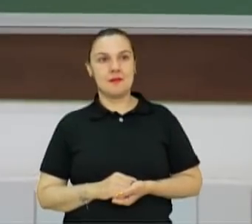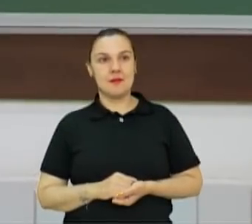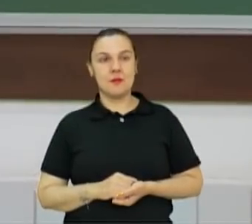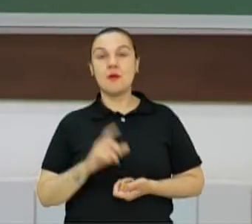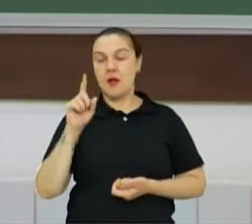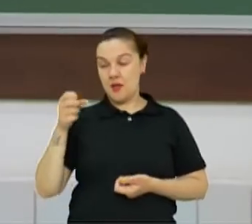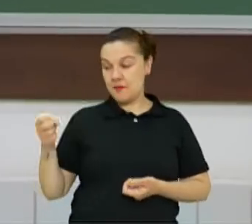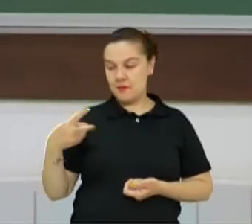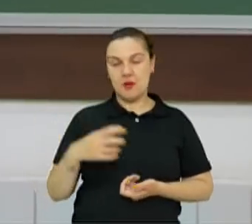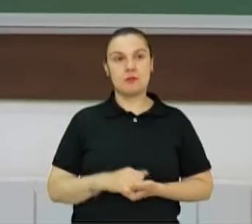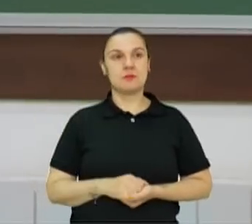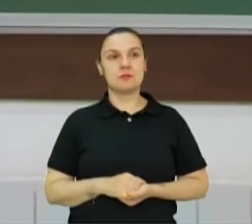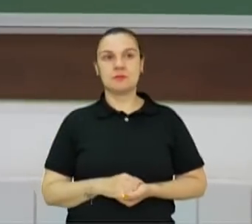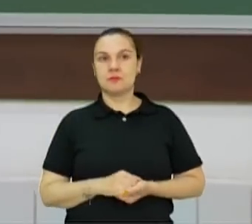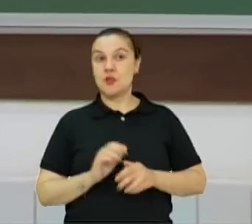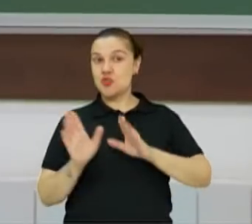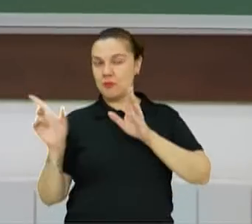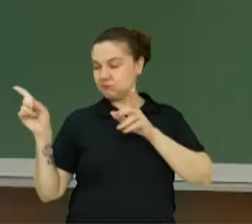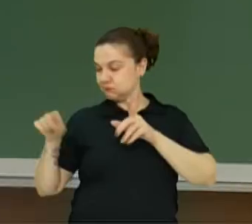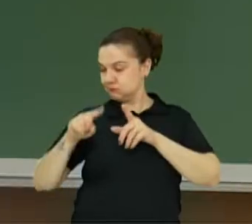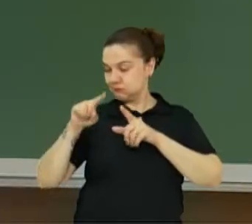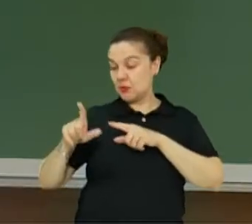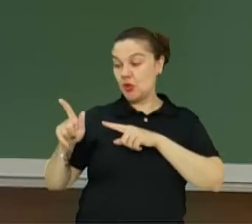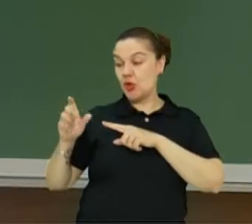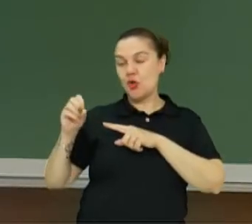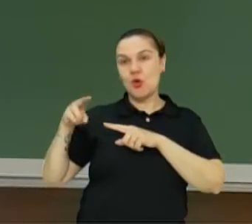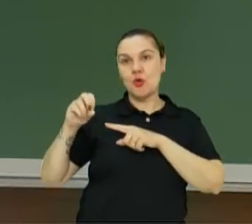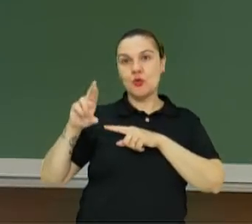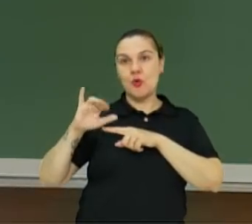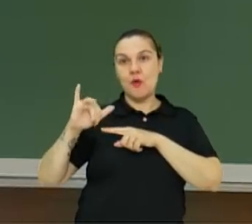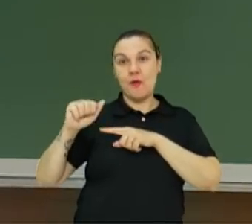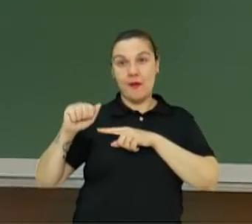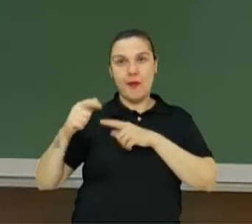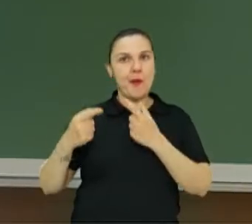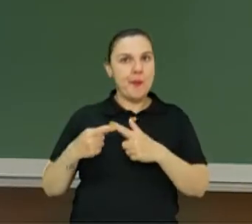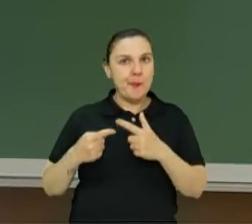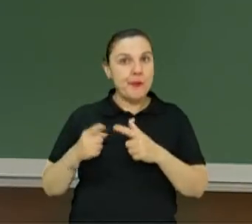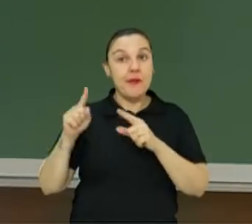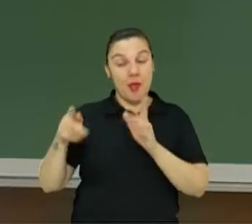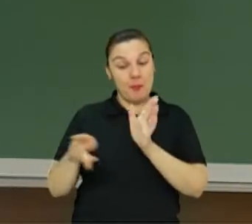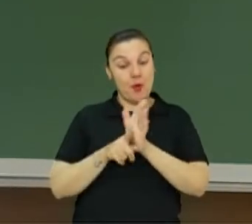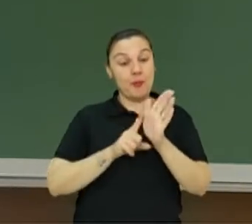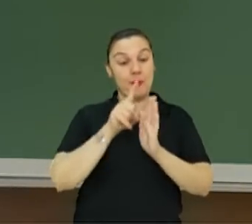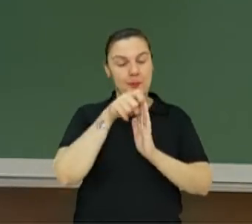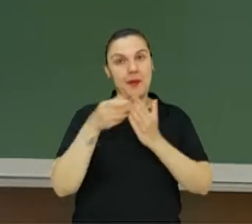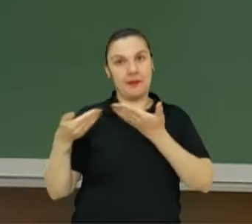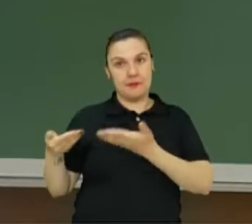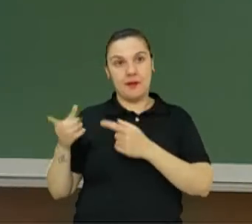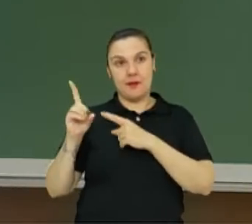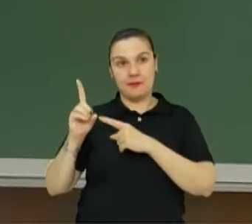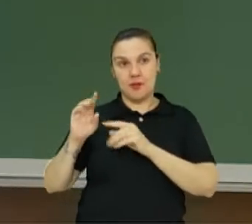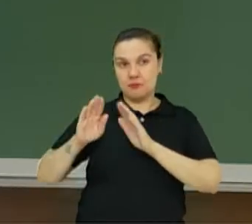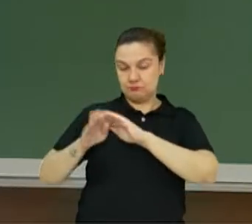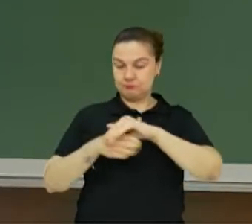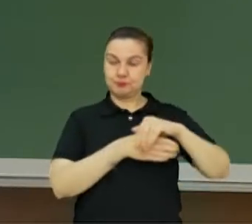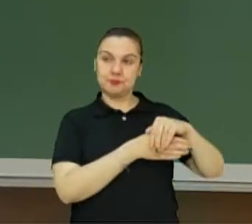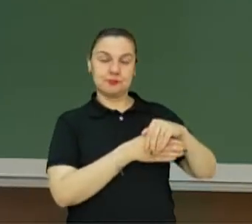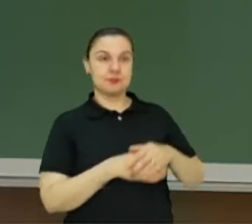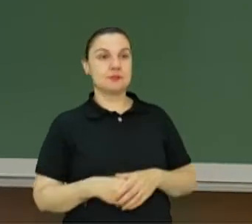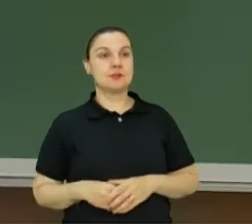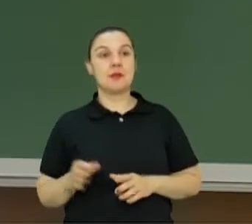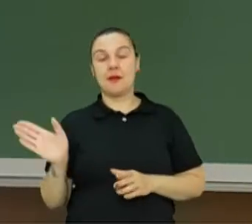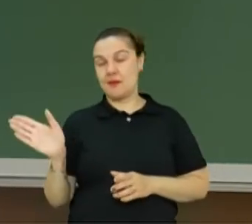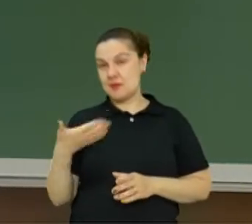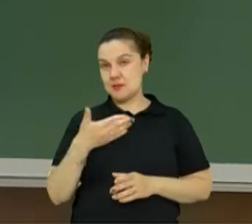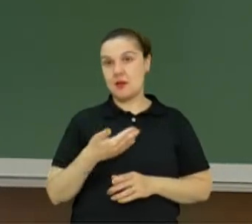É viral. Então, ó, a gente já elimina a gonorreia, né? Por quê? Porque a gonorreia é uma doença bacteriana. Então, eu já fico